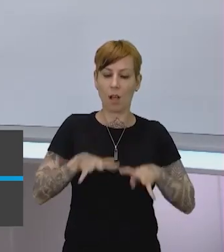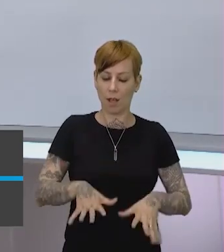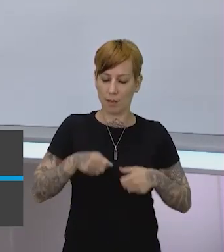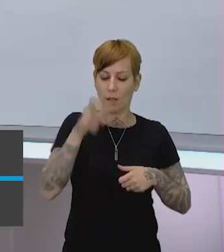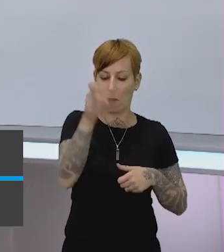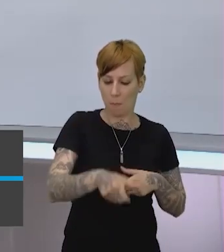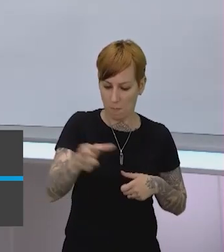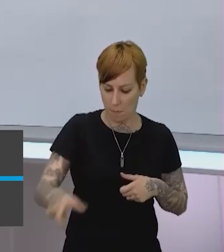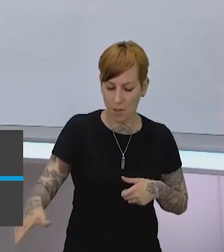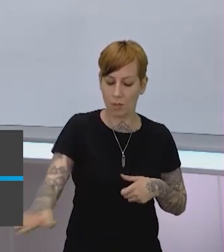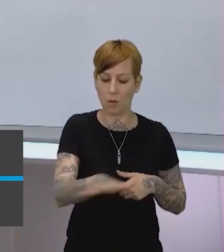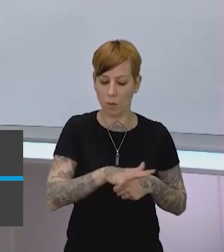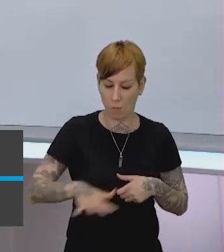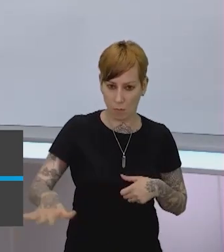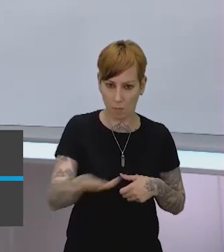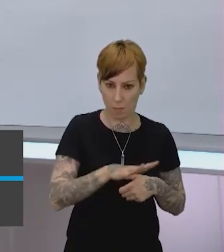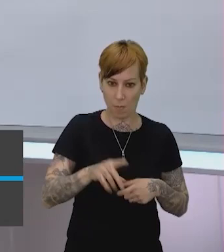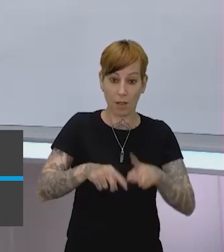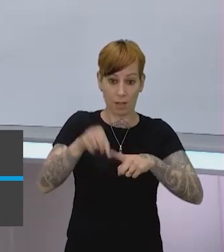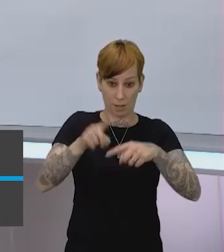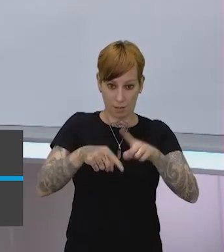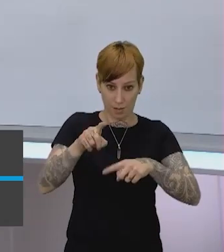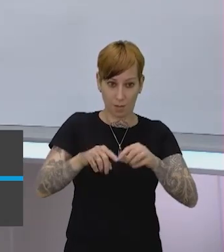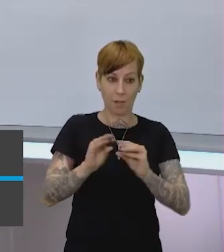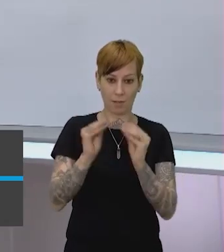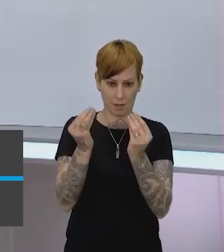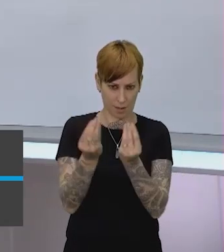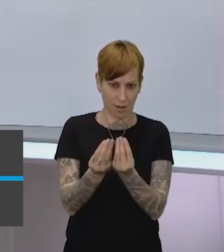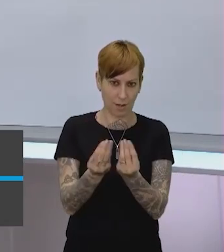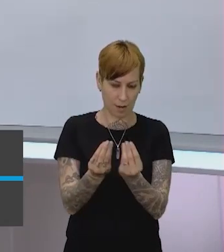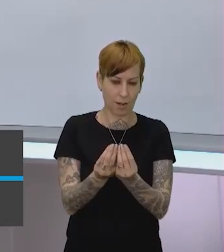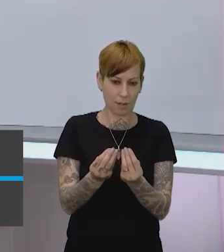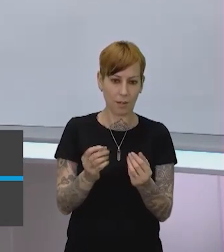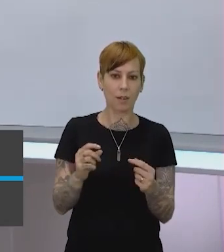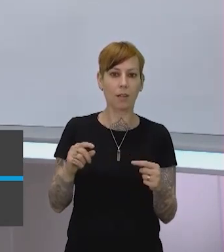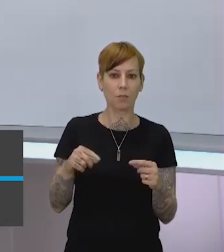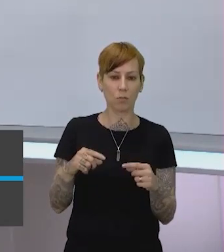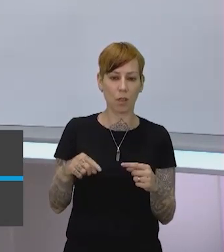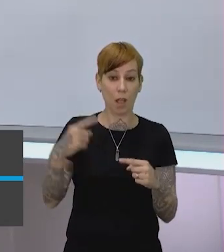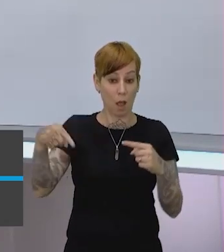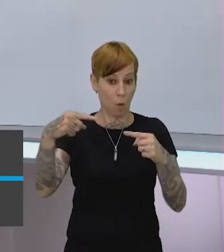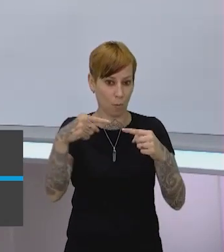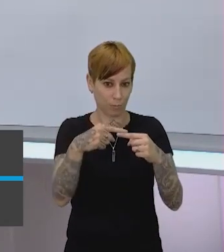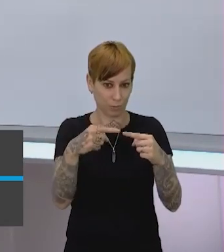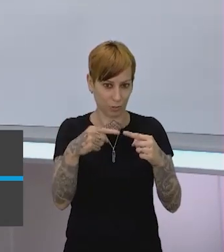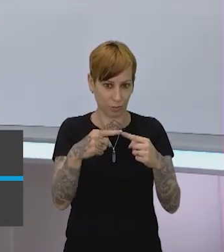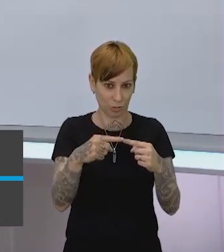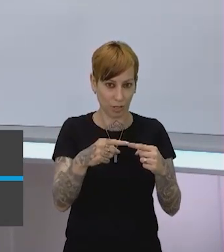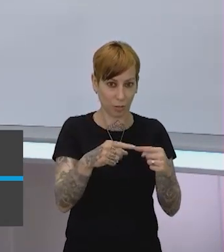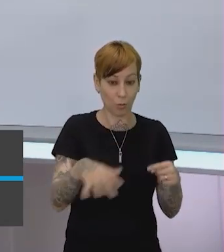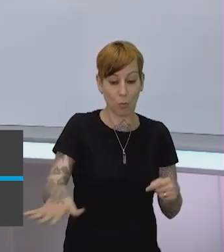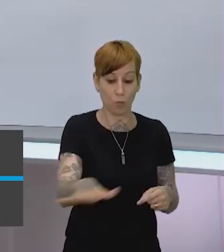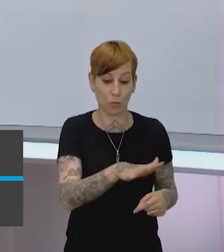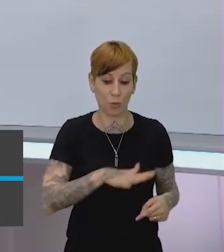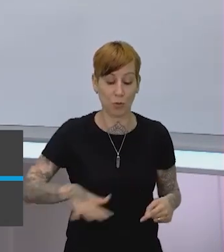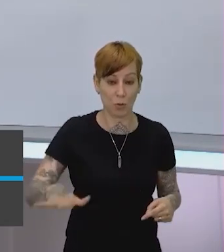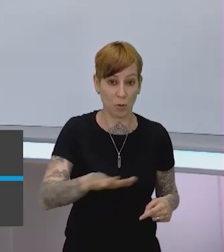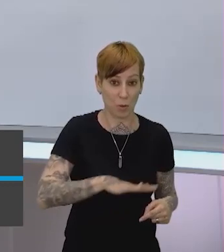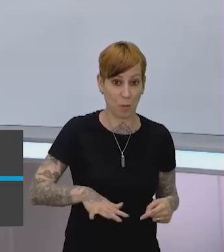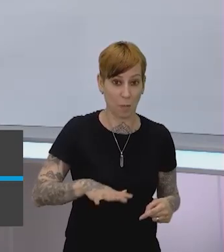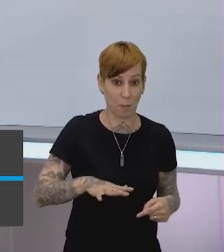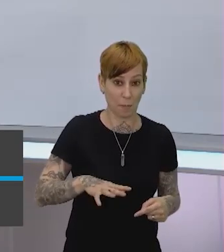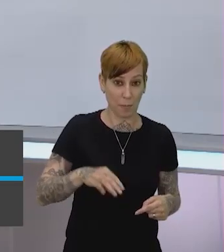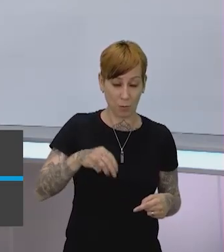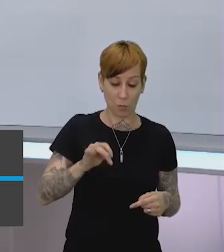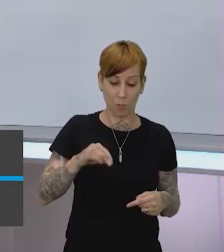o meio e a matéria, isso daí é um objeto. E o espaço é o quê? O espaço, para o Milton Santos, ele